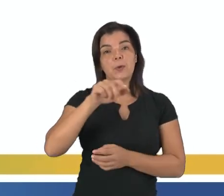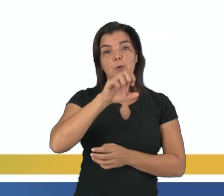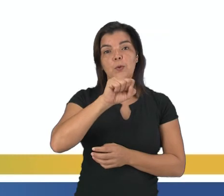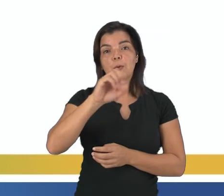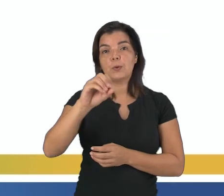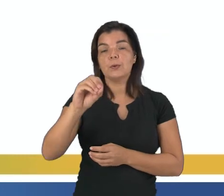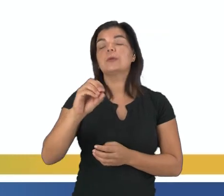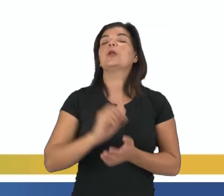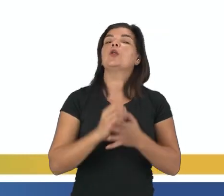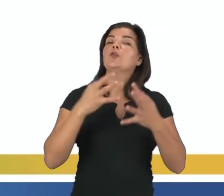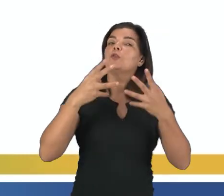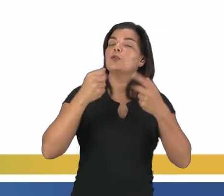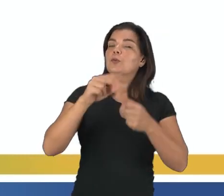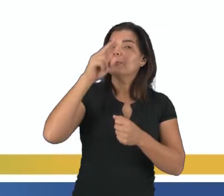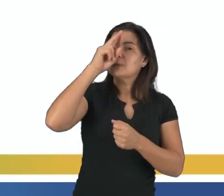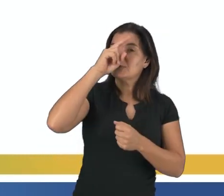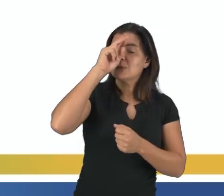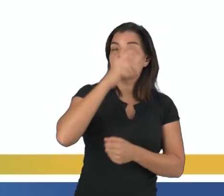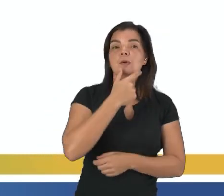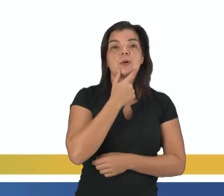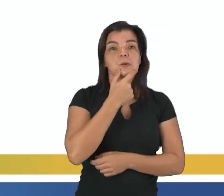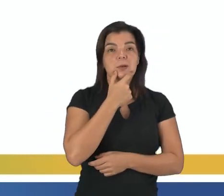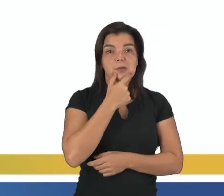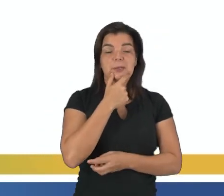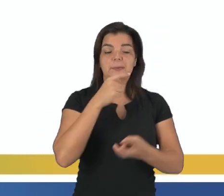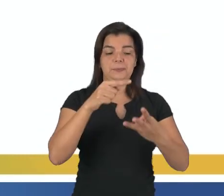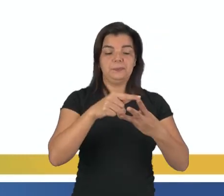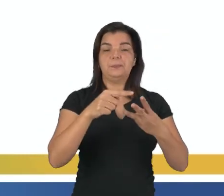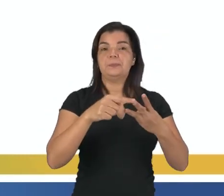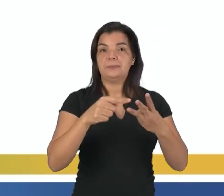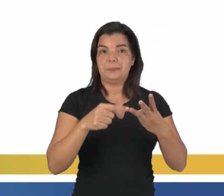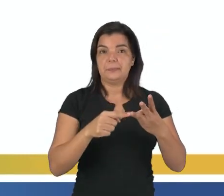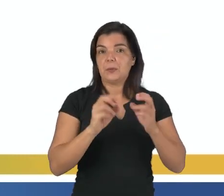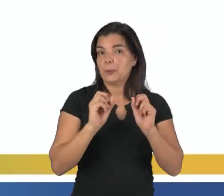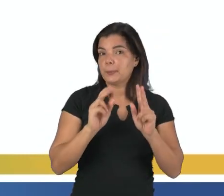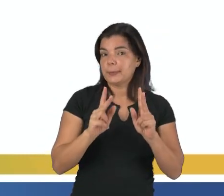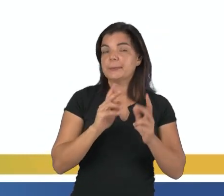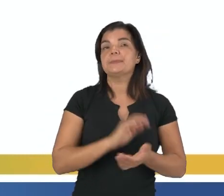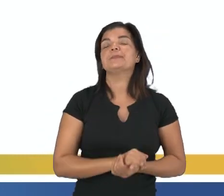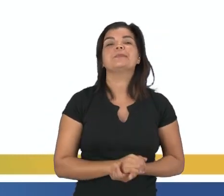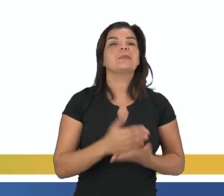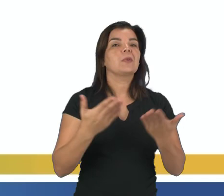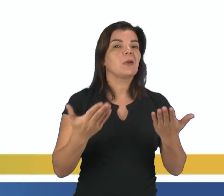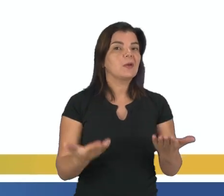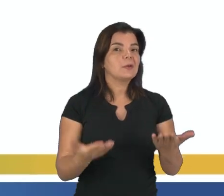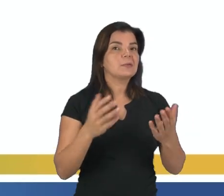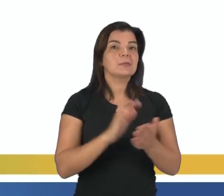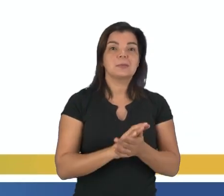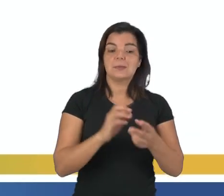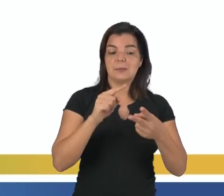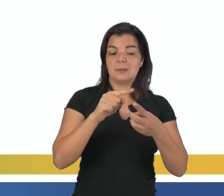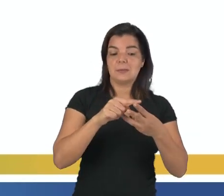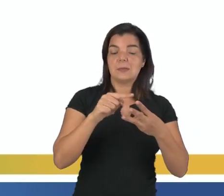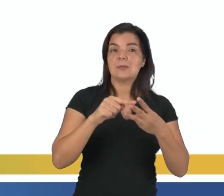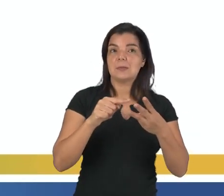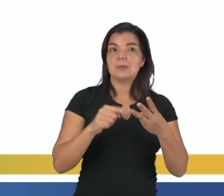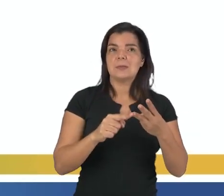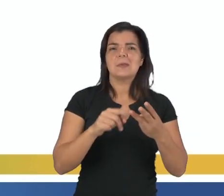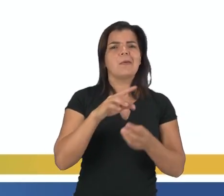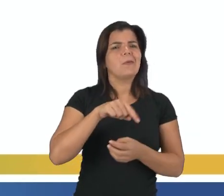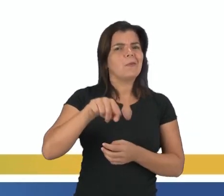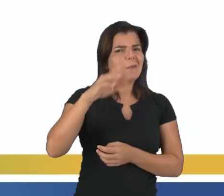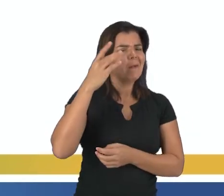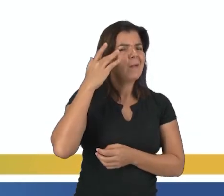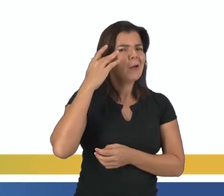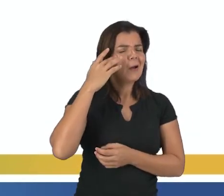e oitocentos então toda a história da língua inglesa se divide nessas três fases OK agora falando dessas três fases